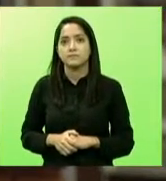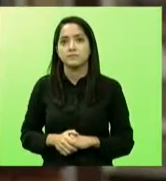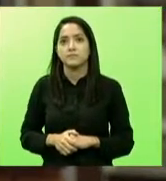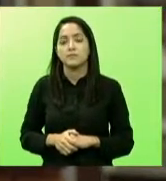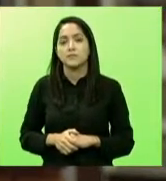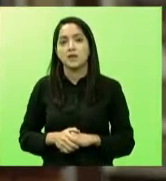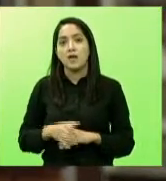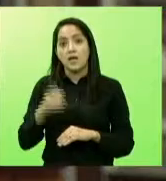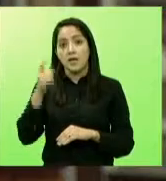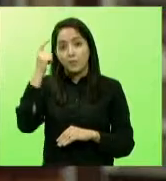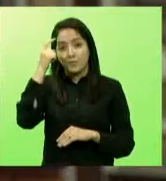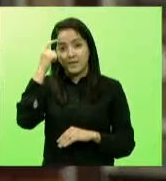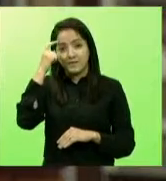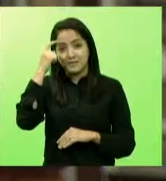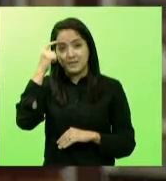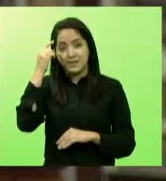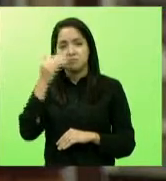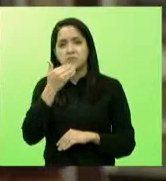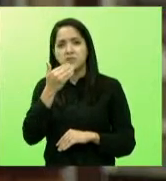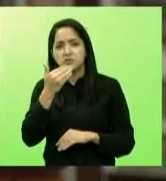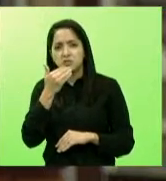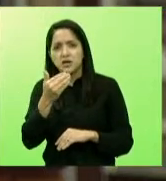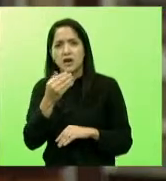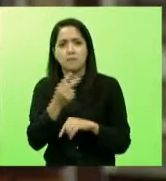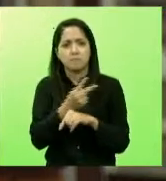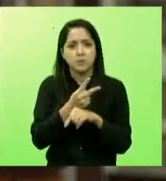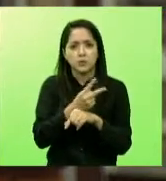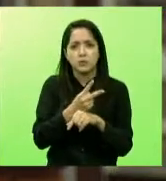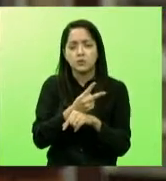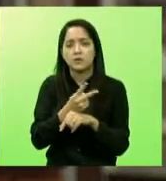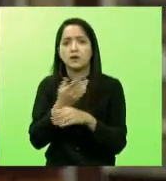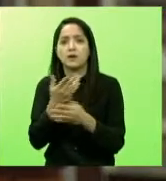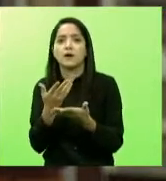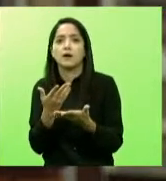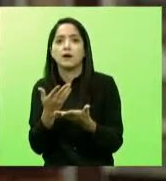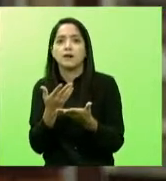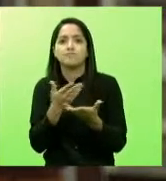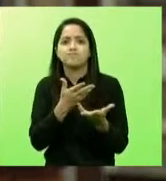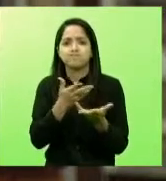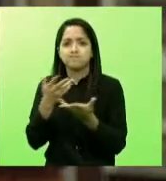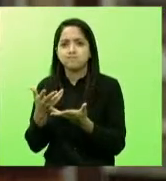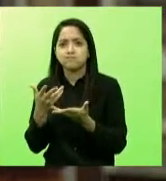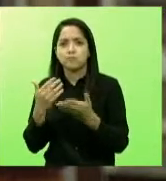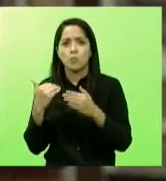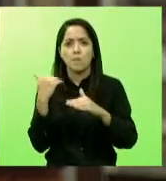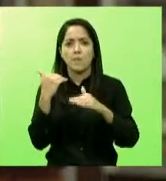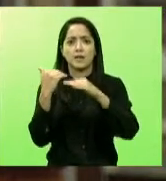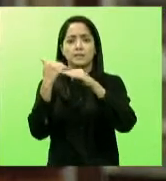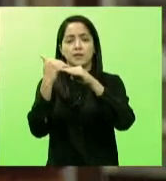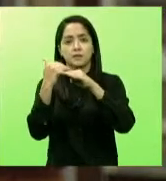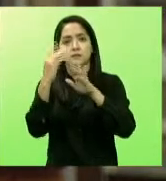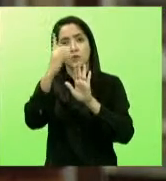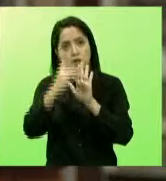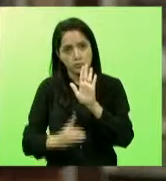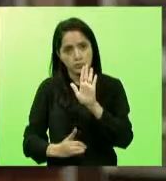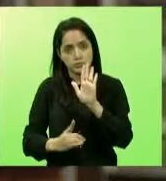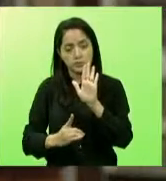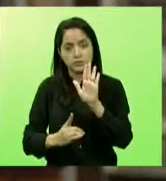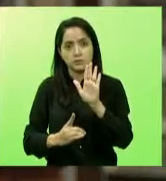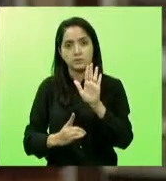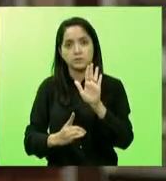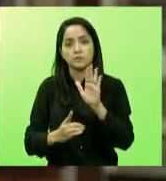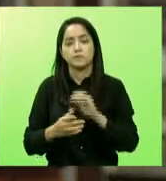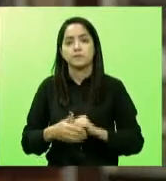Eu bem sei que pleitear, né, correr atrás do prejuízo, pleitear uma equiparação é um direito.